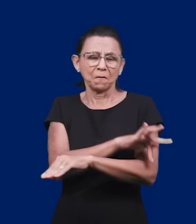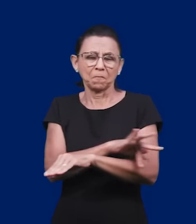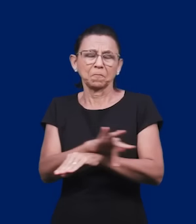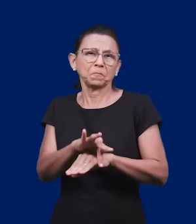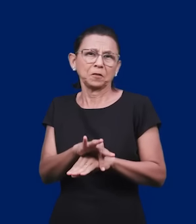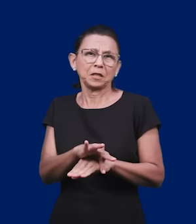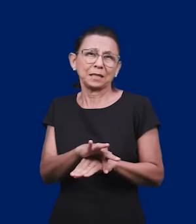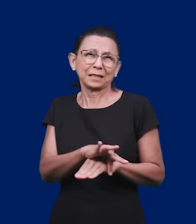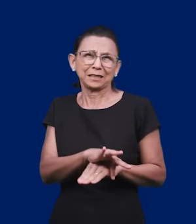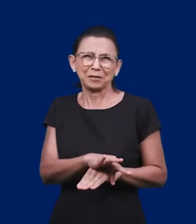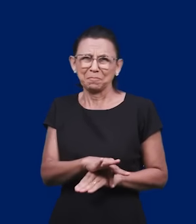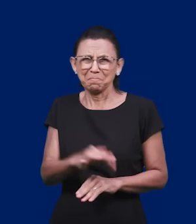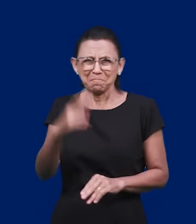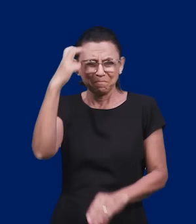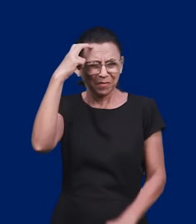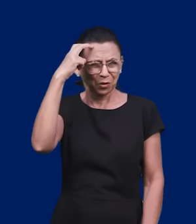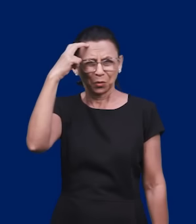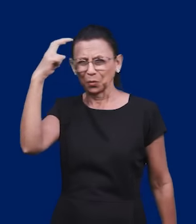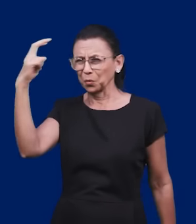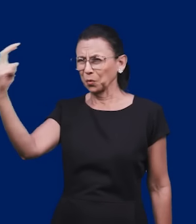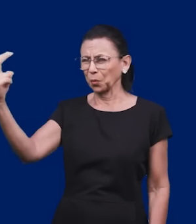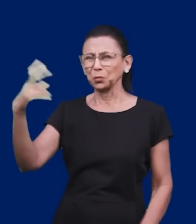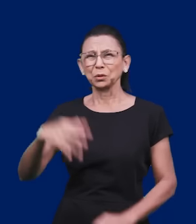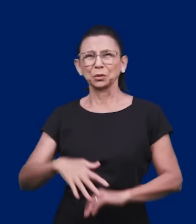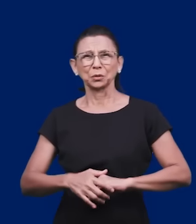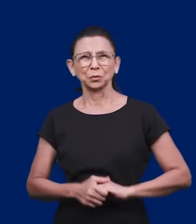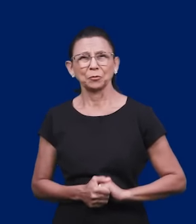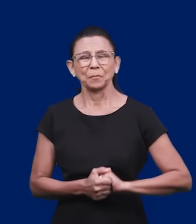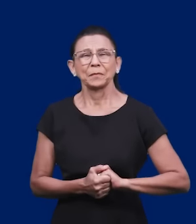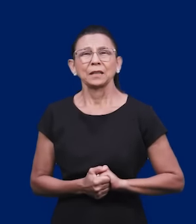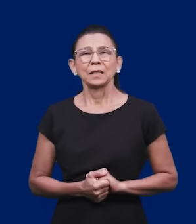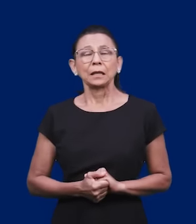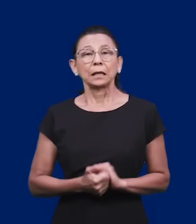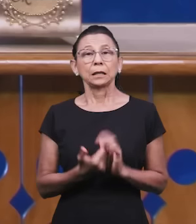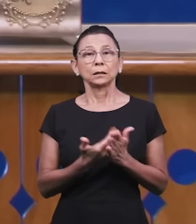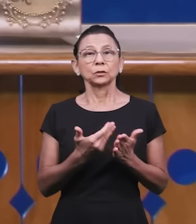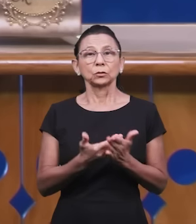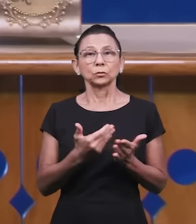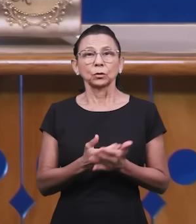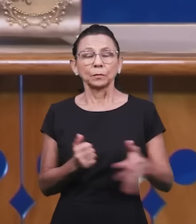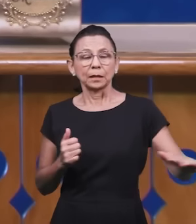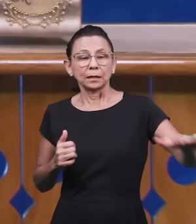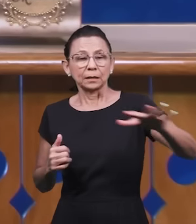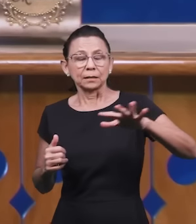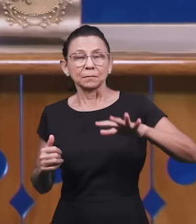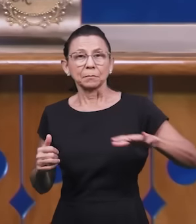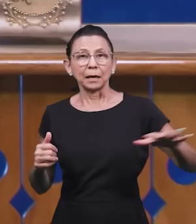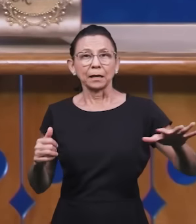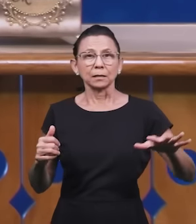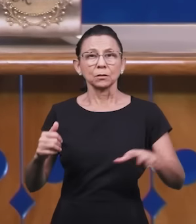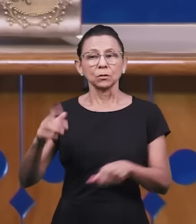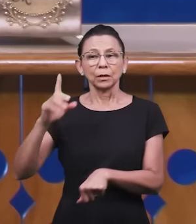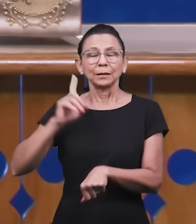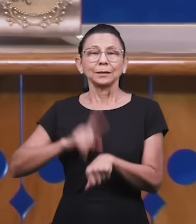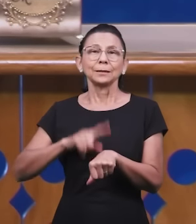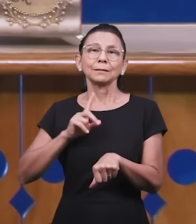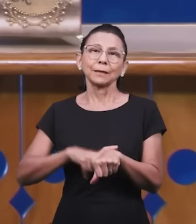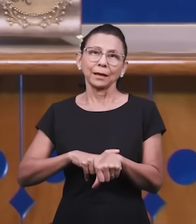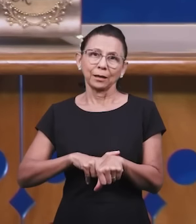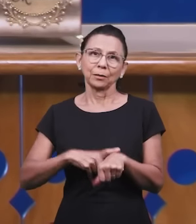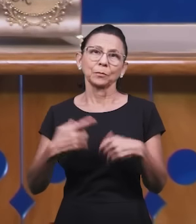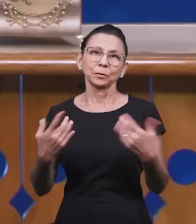dizer. Estabeleceu, inclusive, as relações entre espaço e tempo, não no sentido como Einstein estabeleceu,